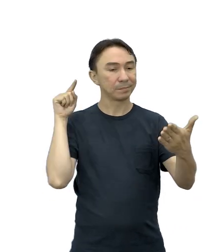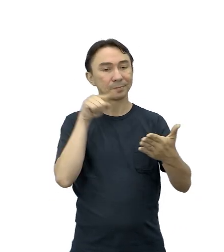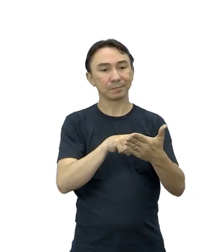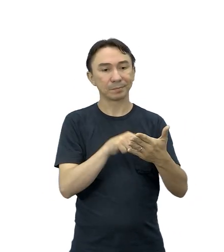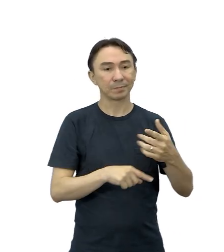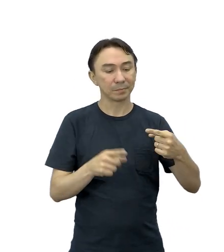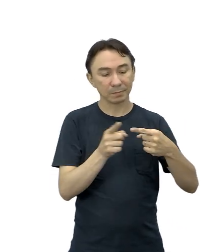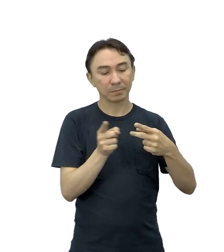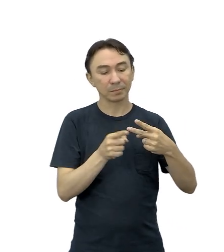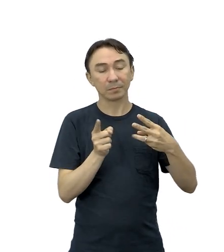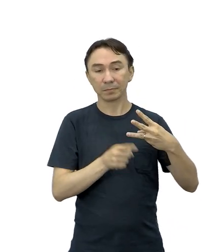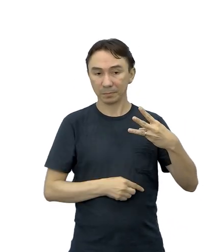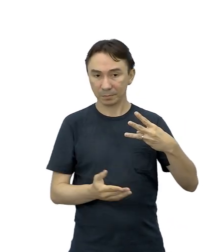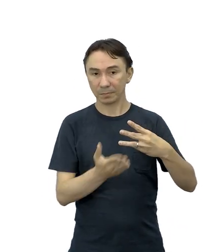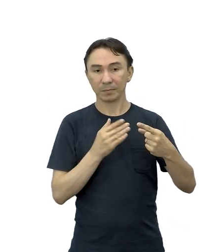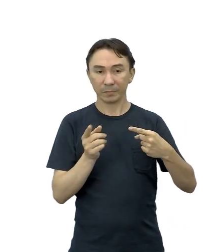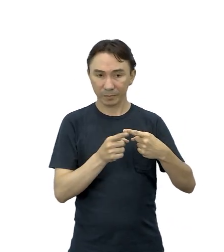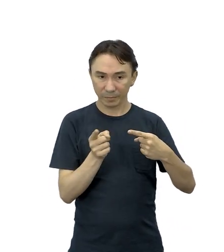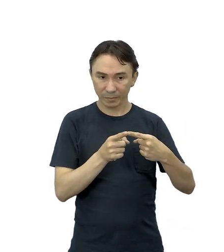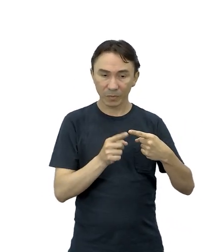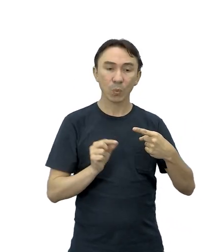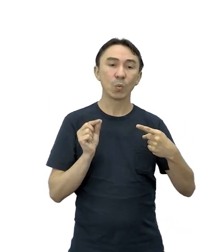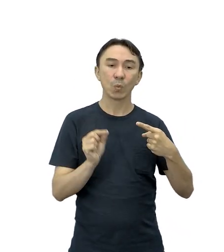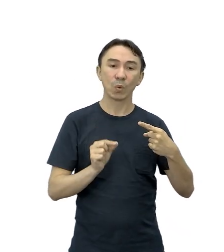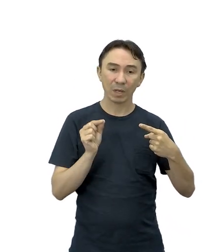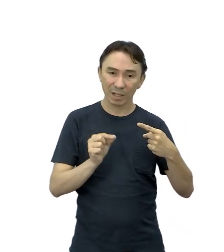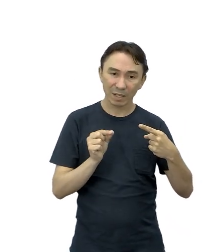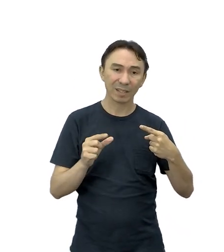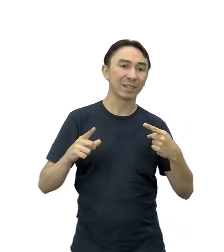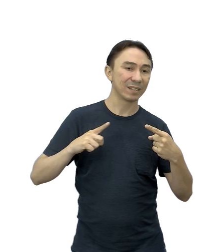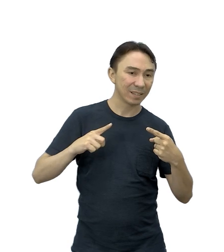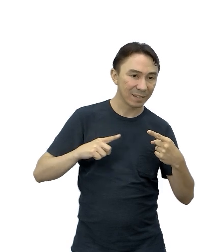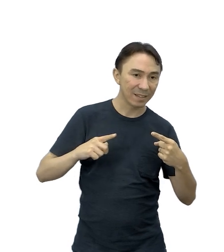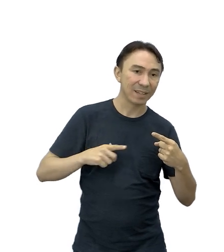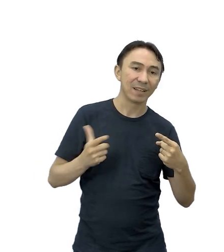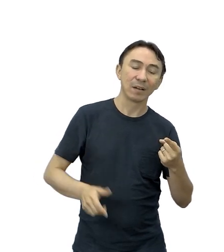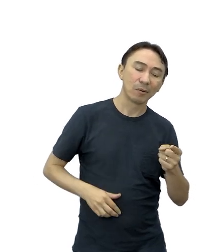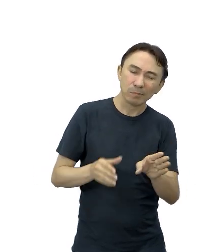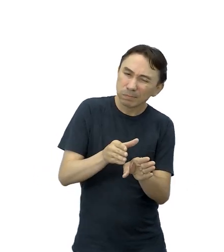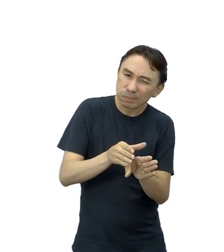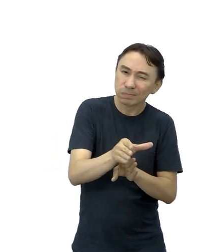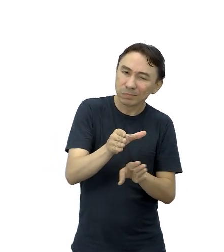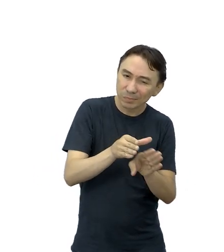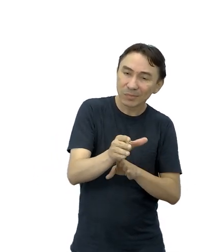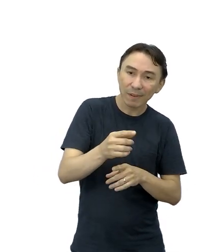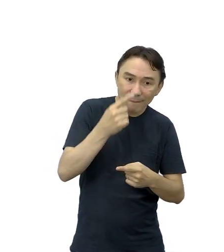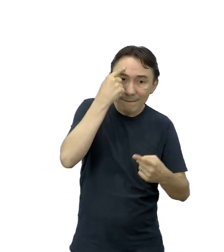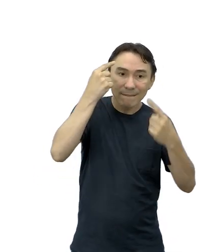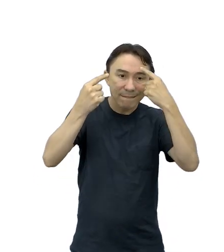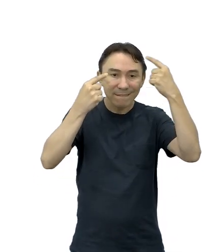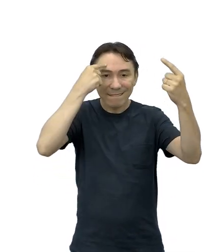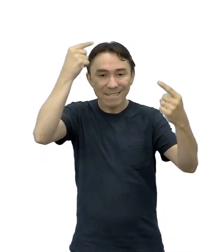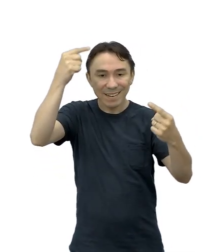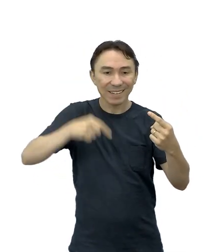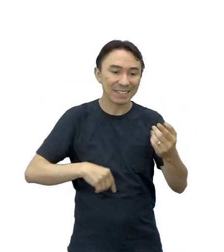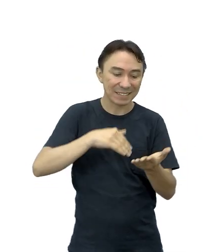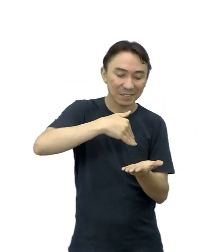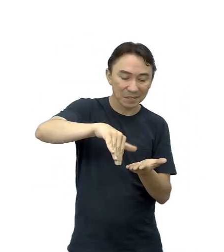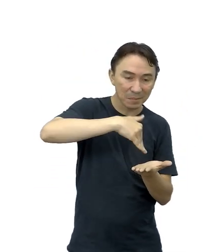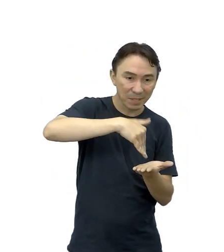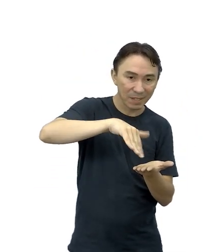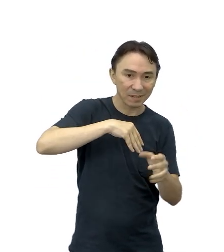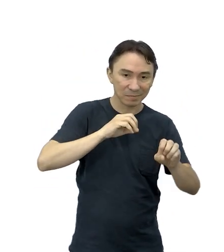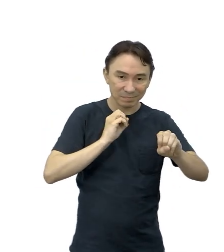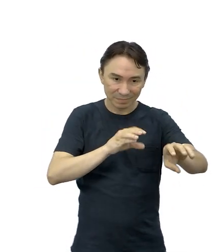retomar orientações sobre avaliação discutidas na semana de planejamento que vocês já estão tendo, né, nas escolas de